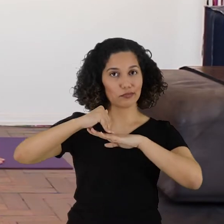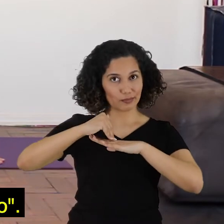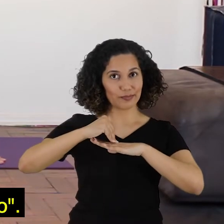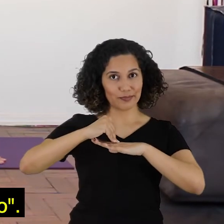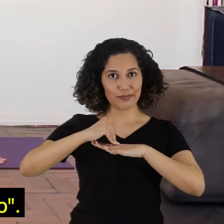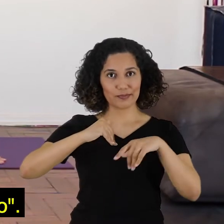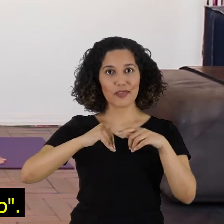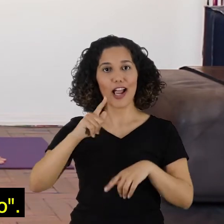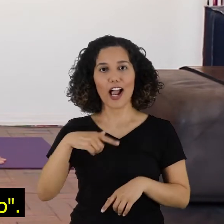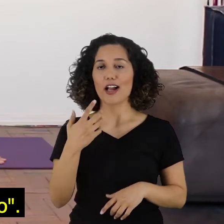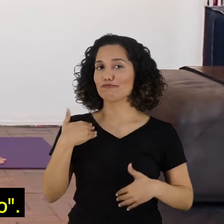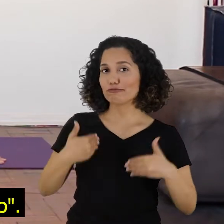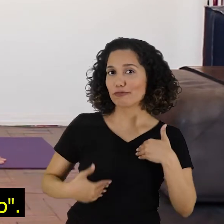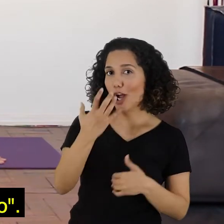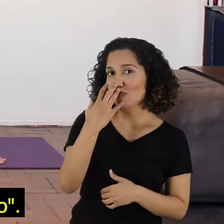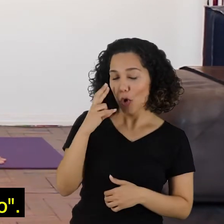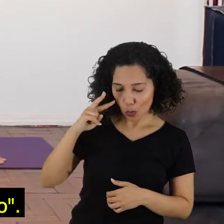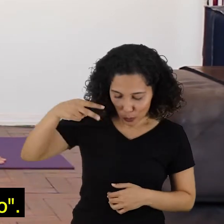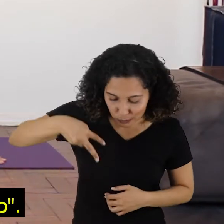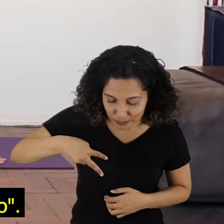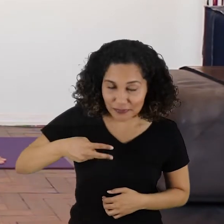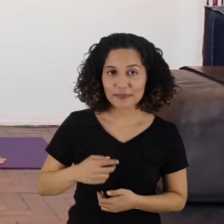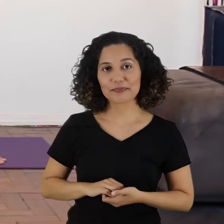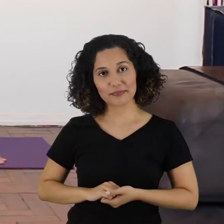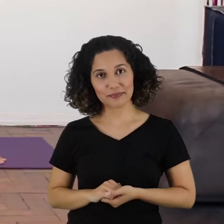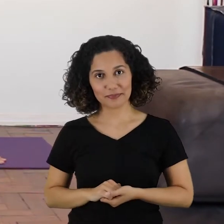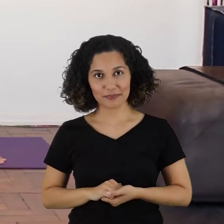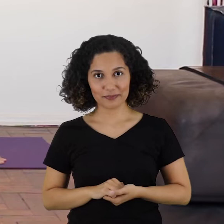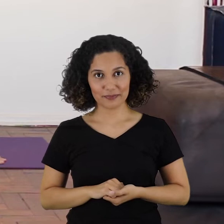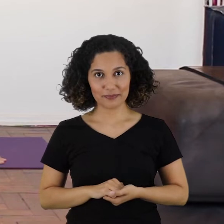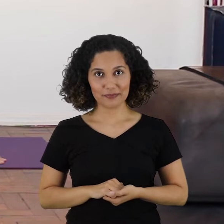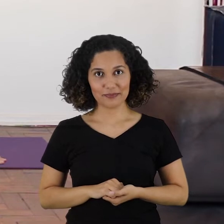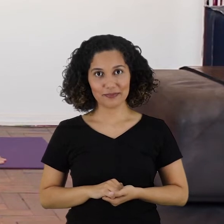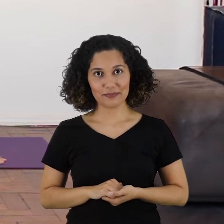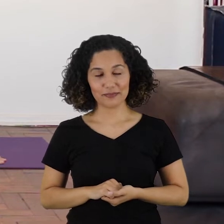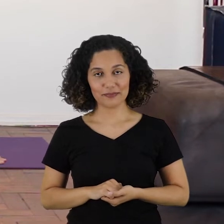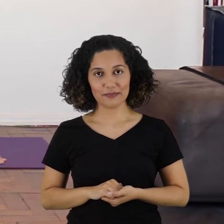cima, para entrar na postura do cachorro olhando para baixo.